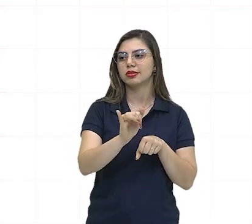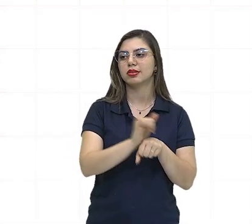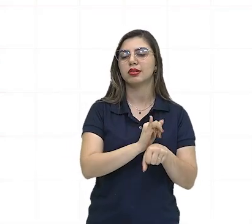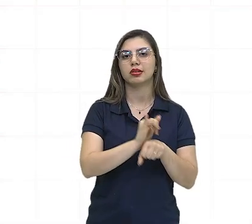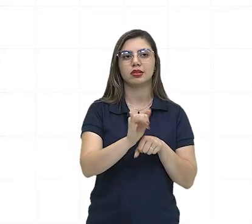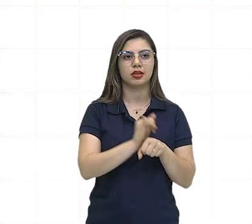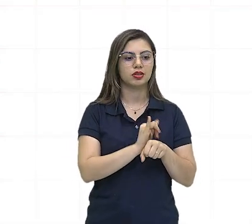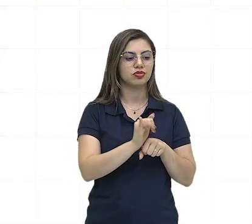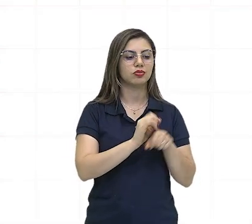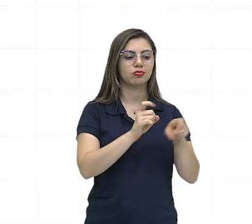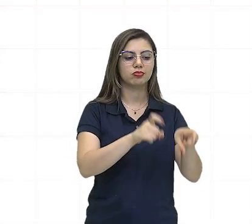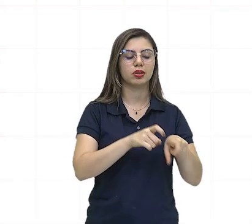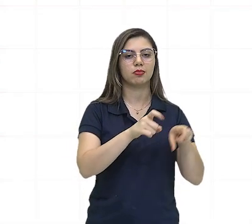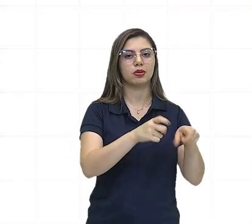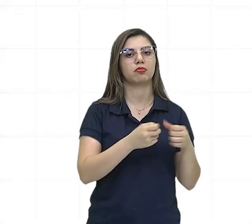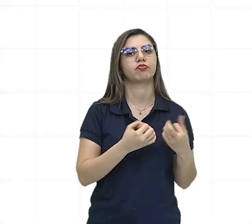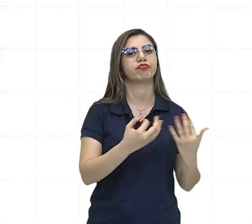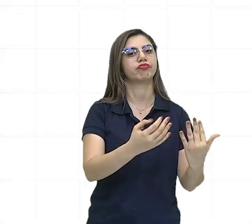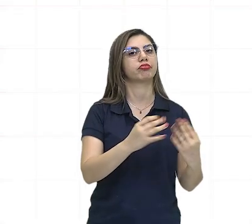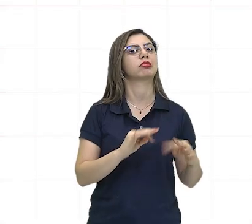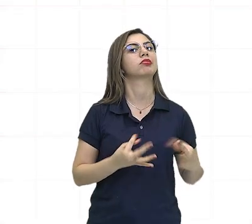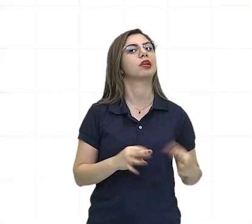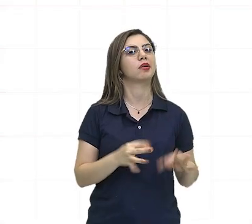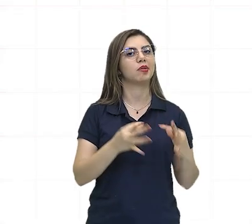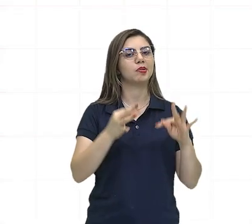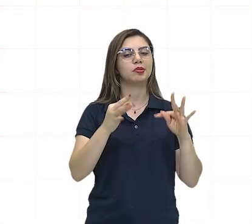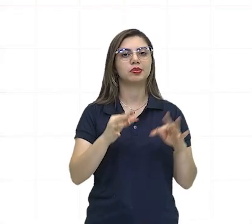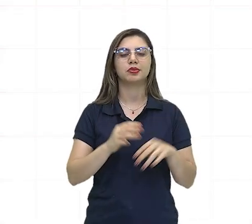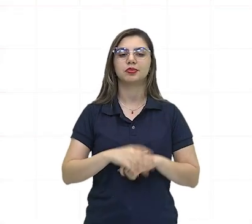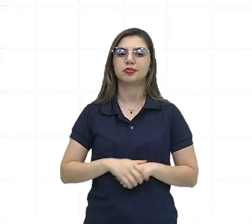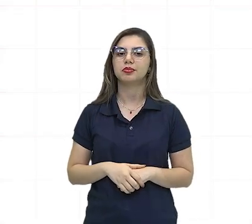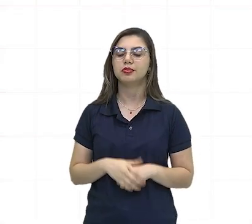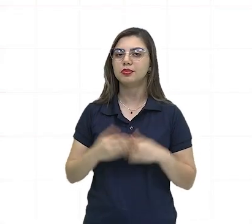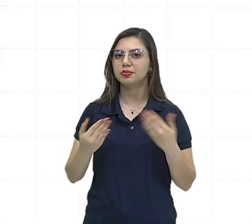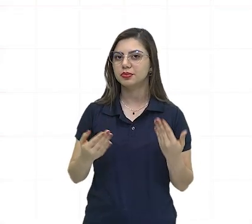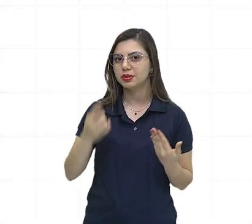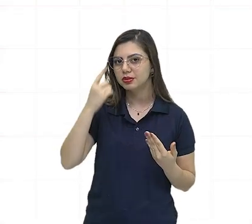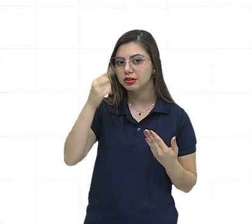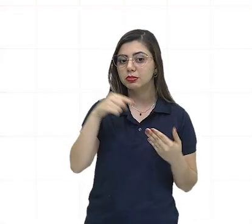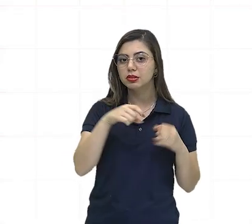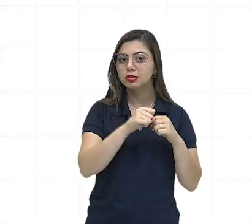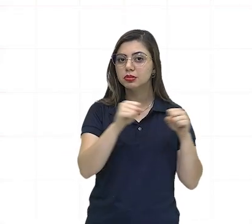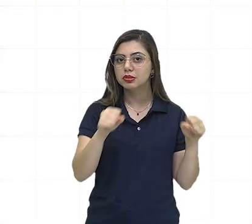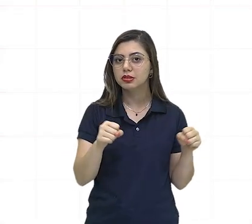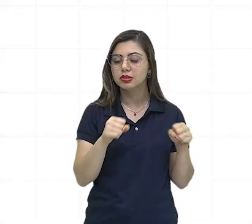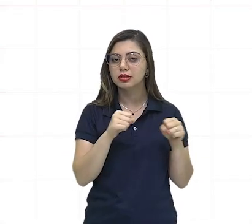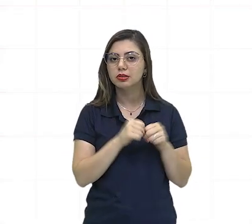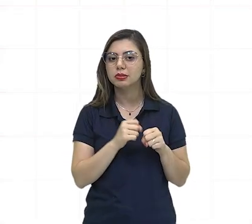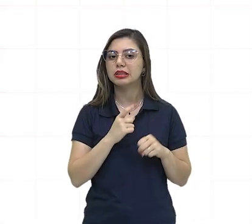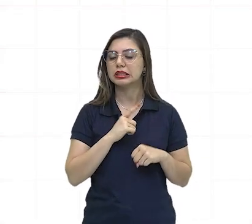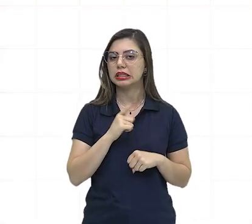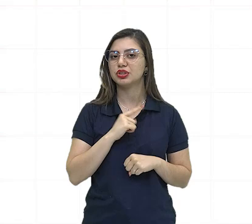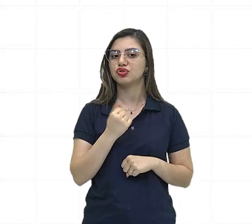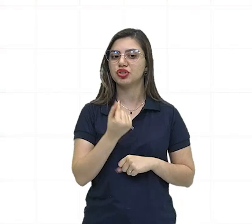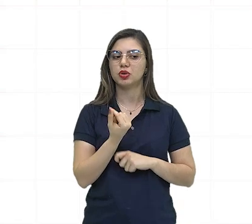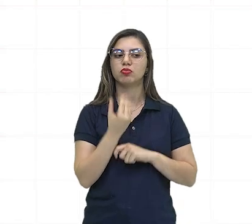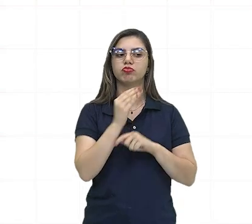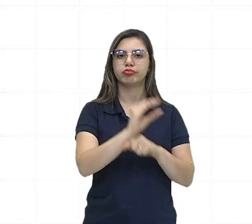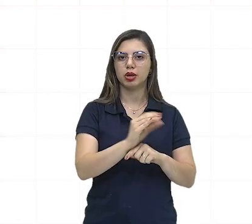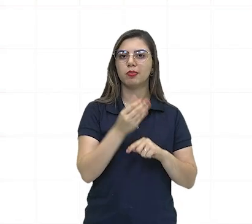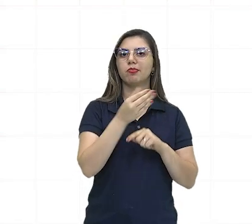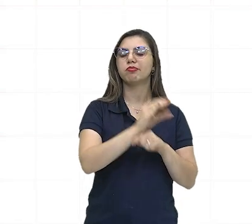agrícolas avançadas. Então, como disse, nesse sistema há elevado investimento